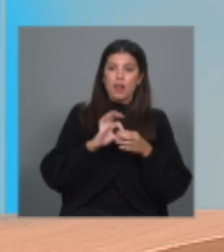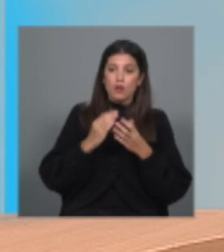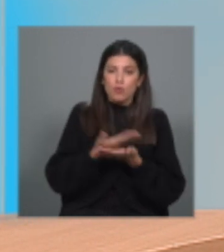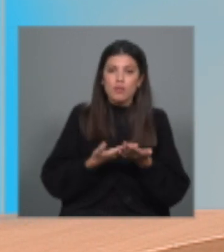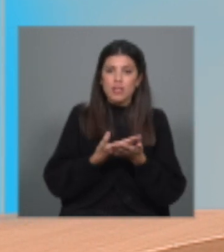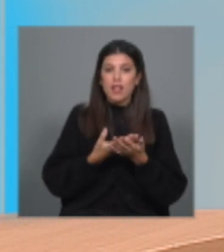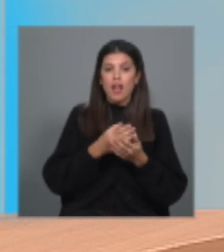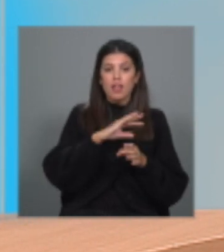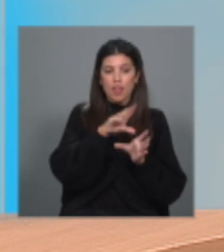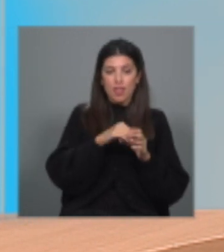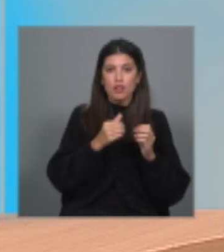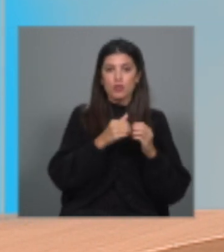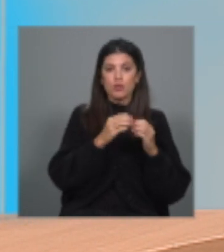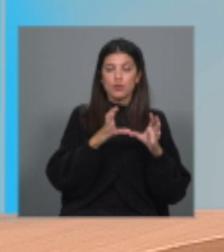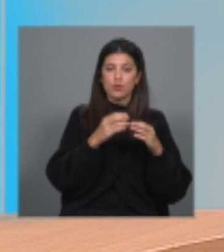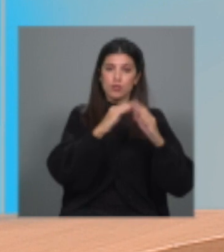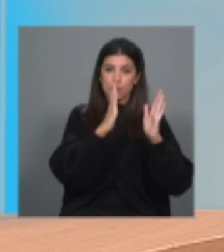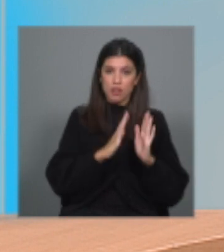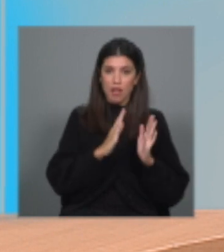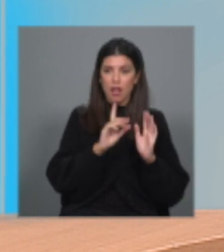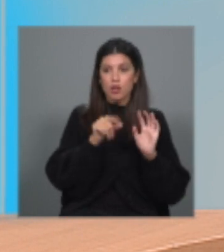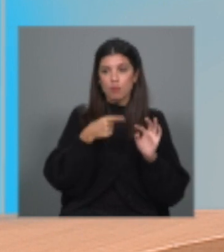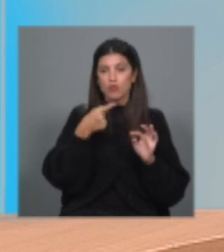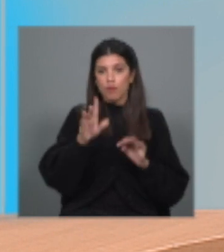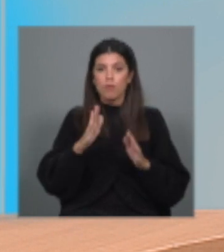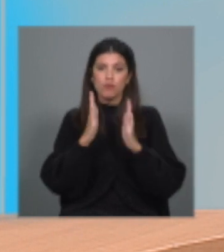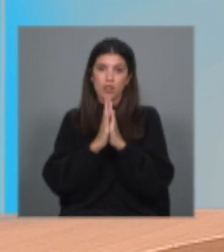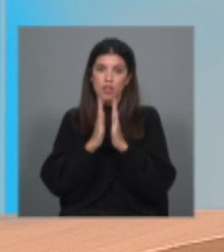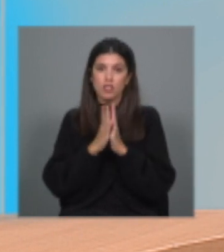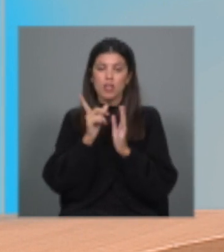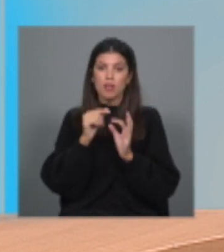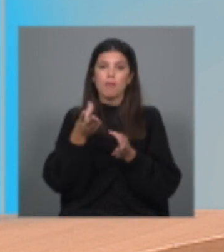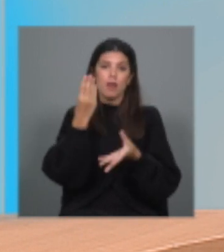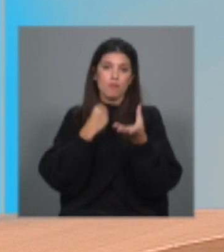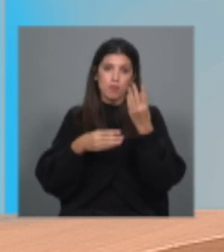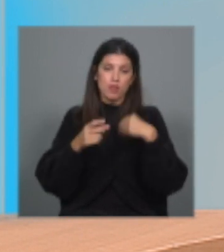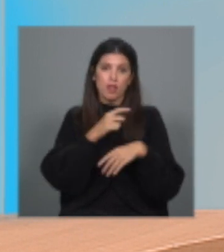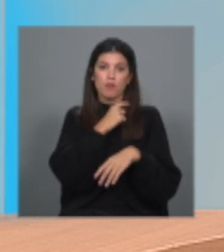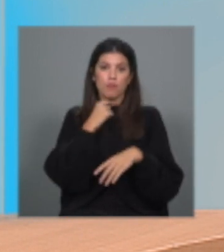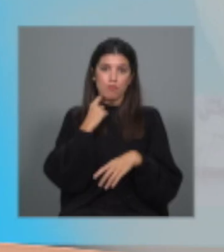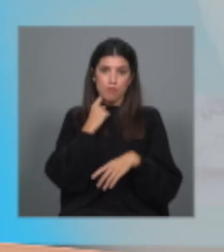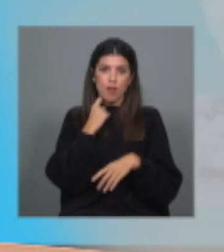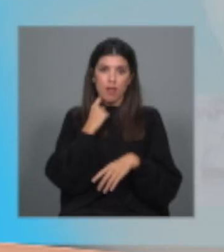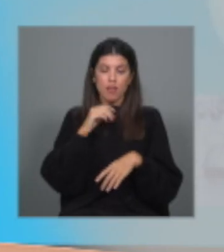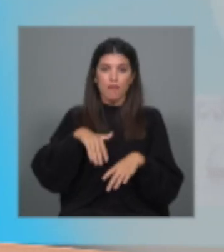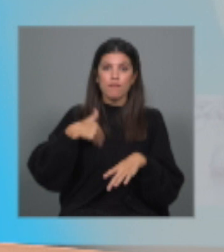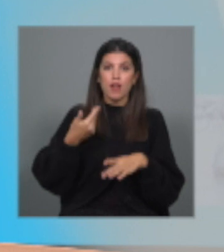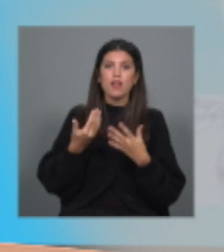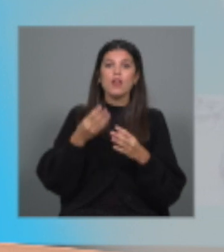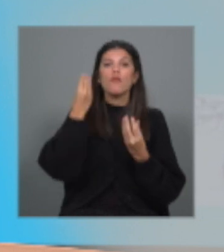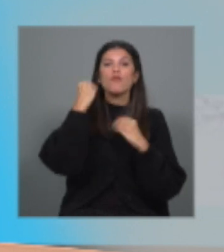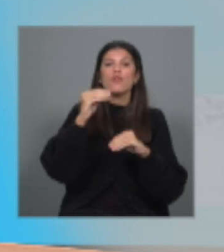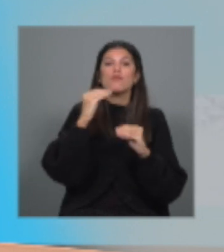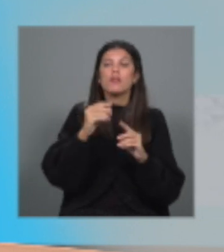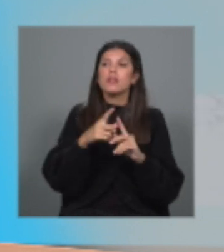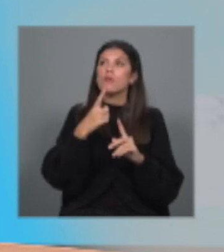que nos acompanham, como seja as paróquias de formação, onde eles fazem formação pastoral. E toda essa formação acontece, deixa-me